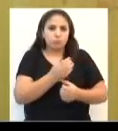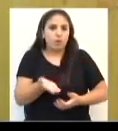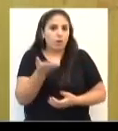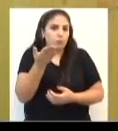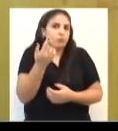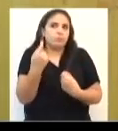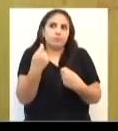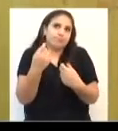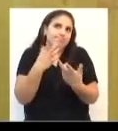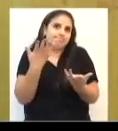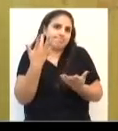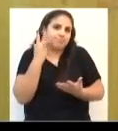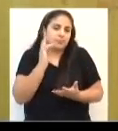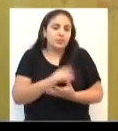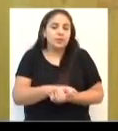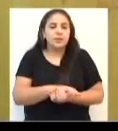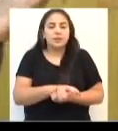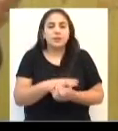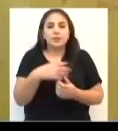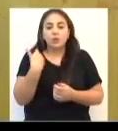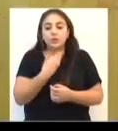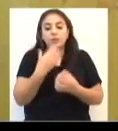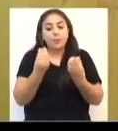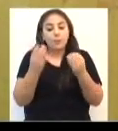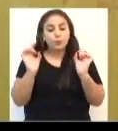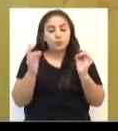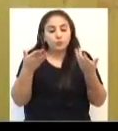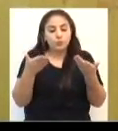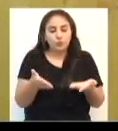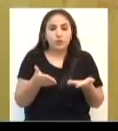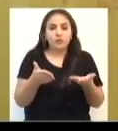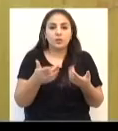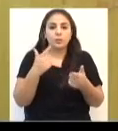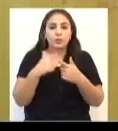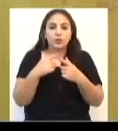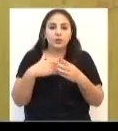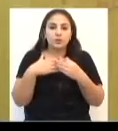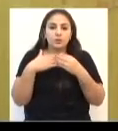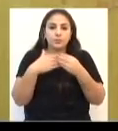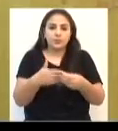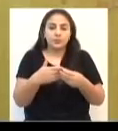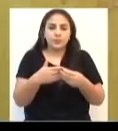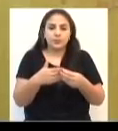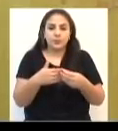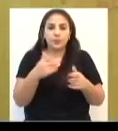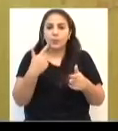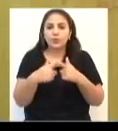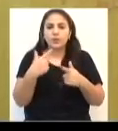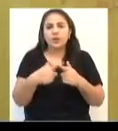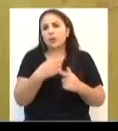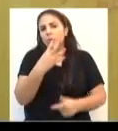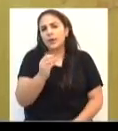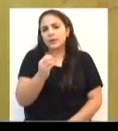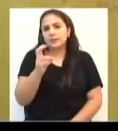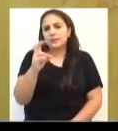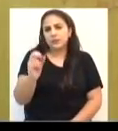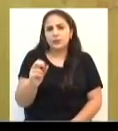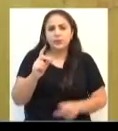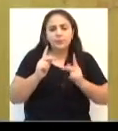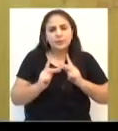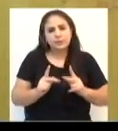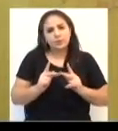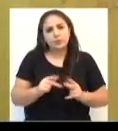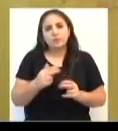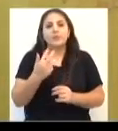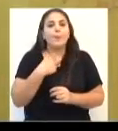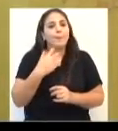não ficamos entrando muito nesse mérito, porque tu sabe, tem acompanhado que quando a gente está aí com 40, 50 pessoas esperando para fazer,